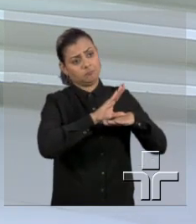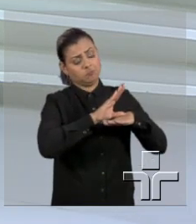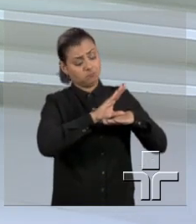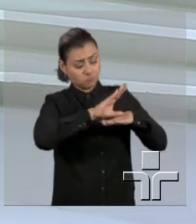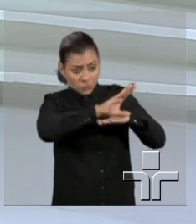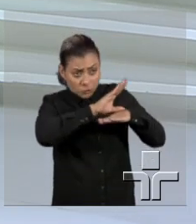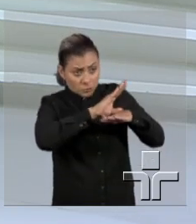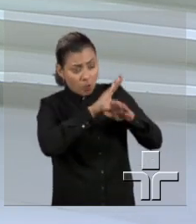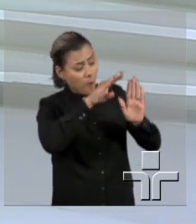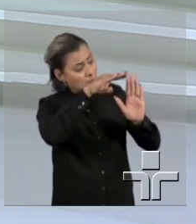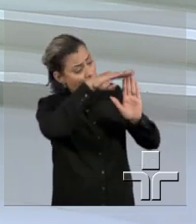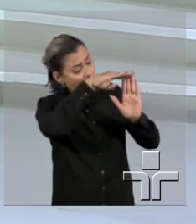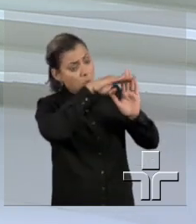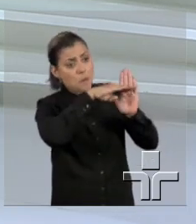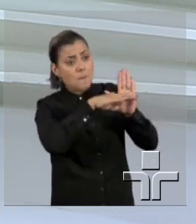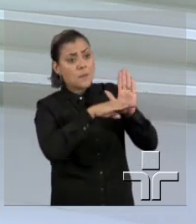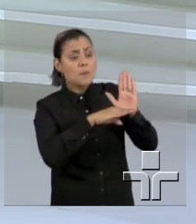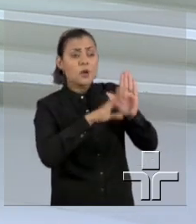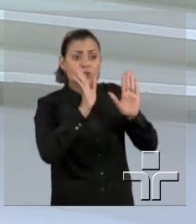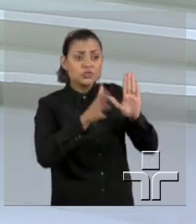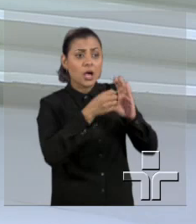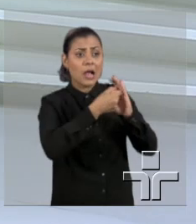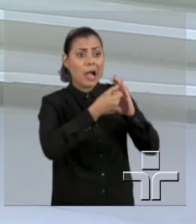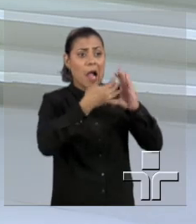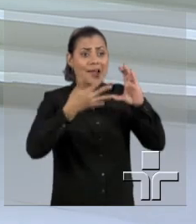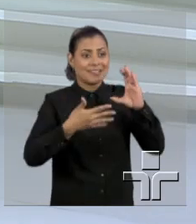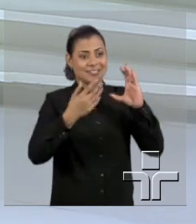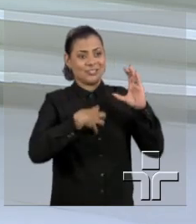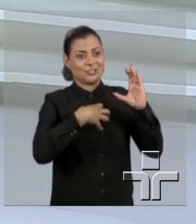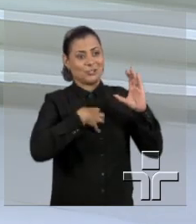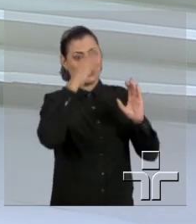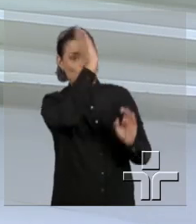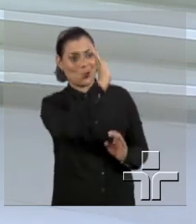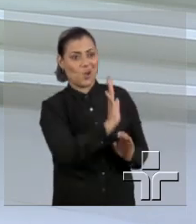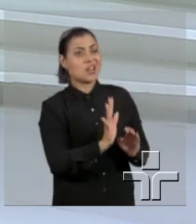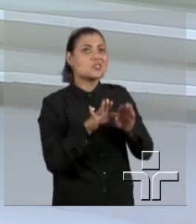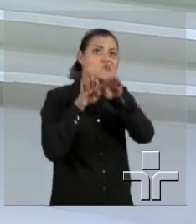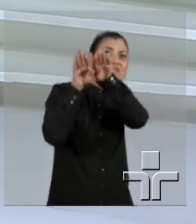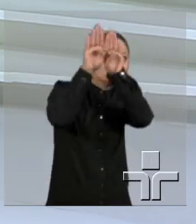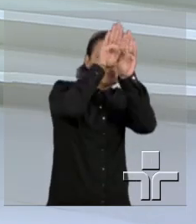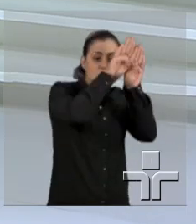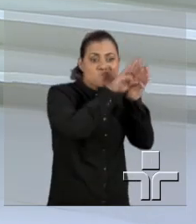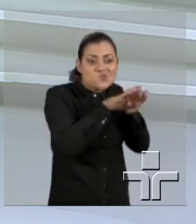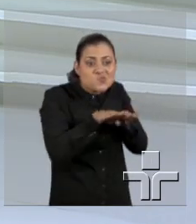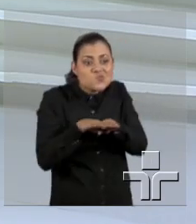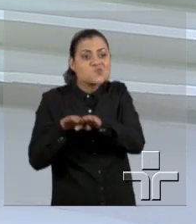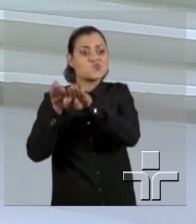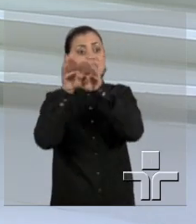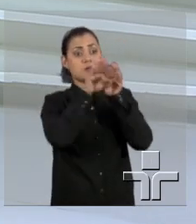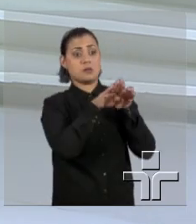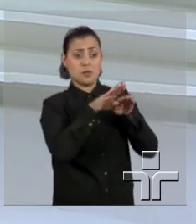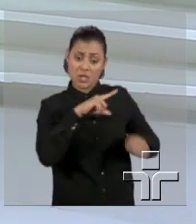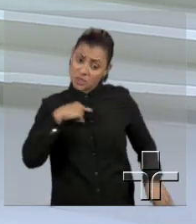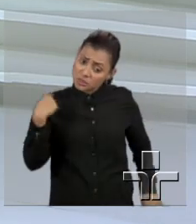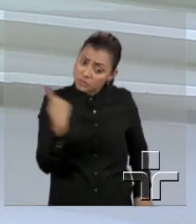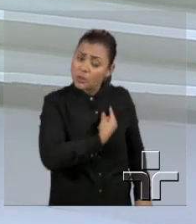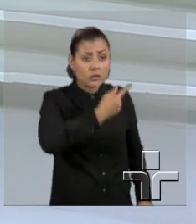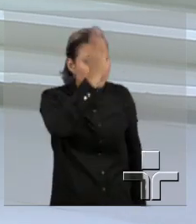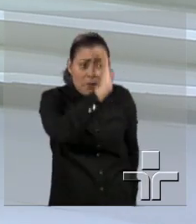postula essa característica do Brasil como um todo unitário. Somos todos